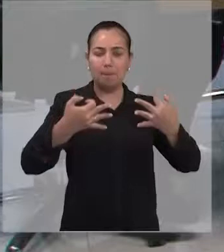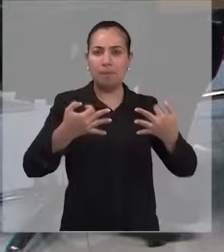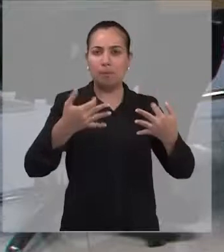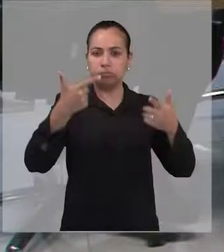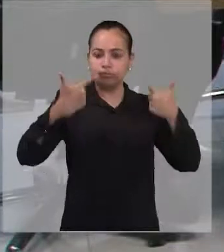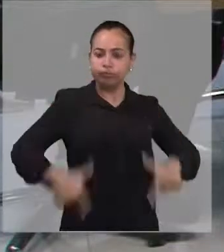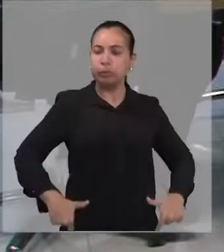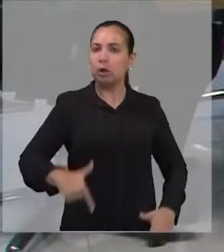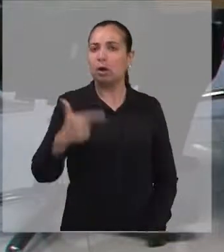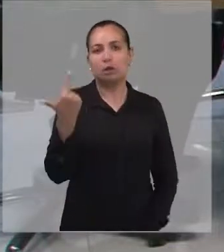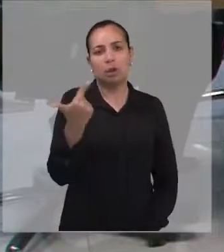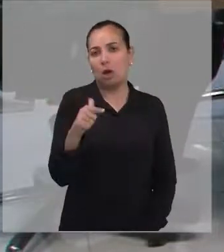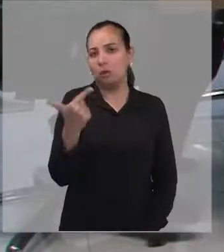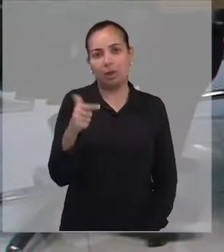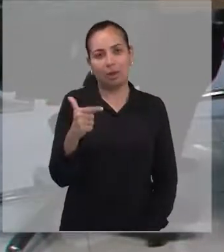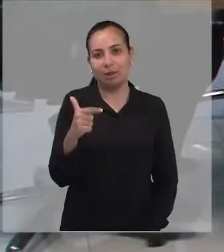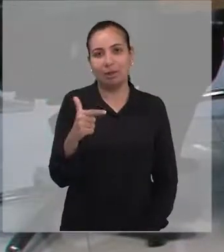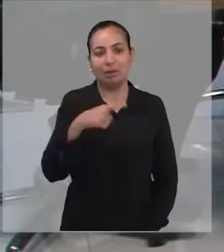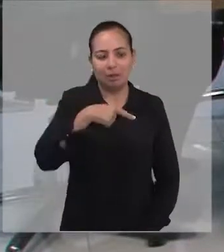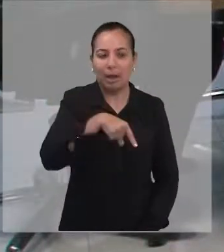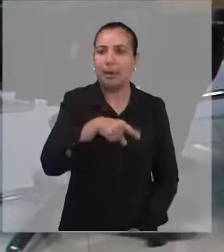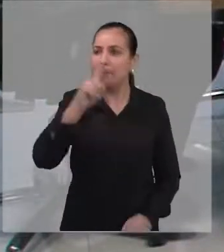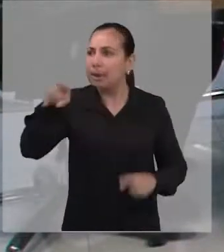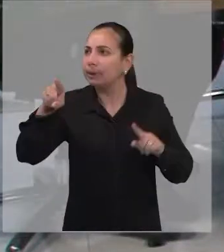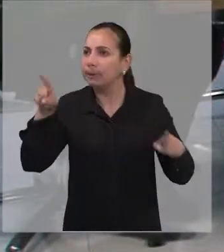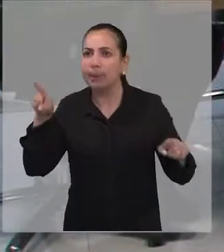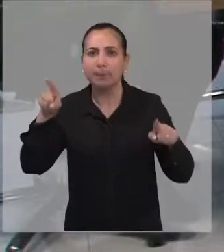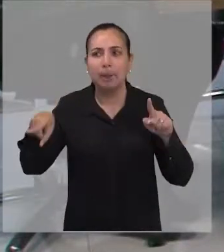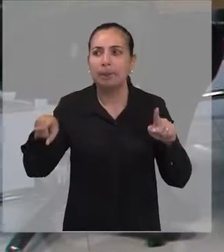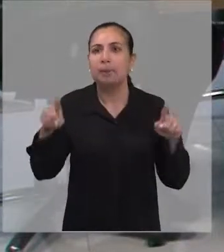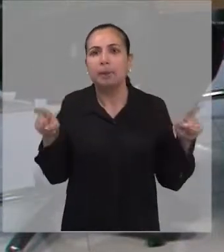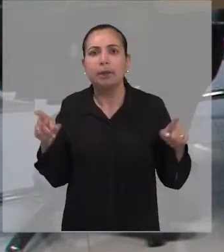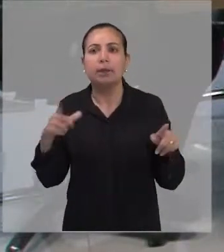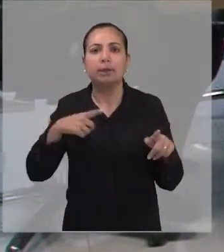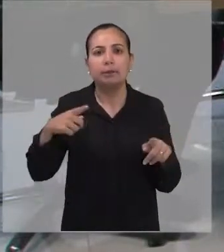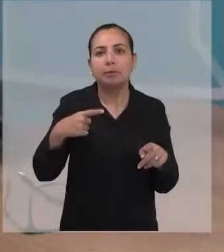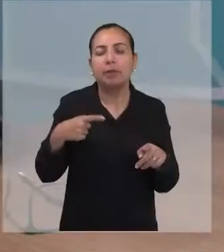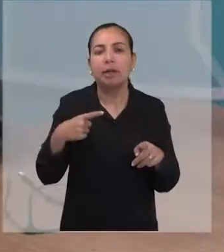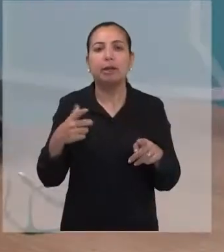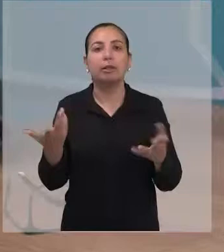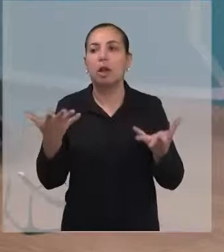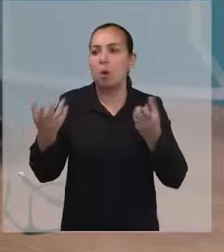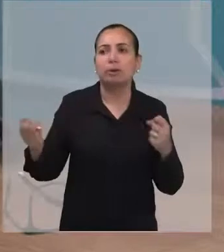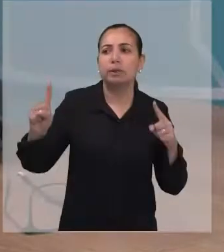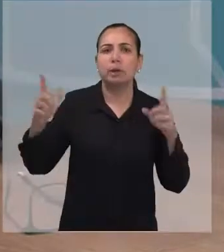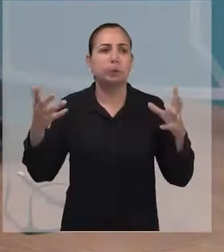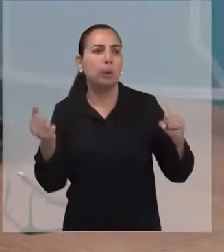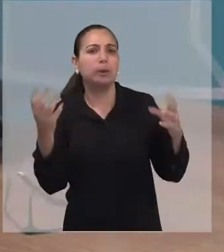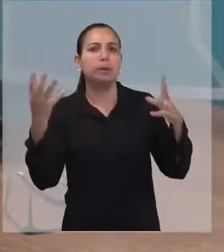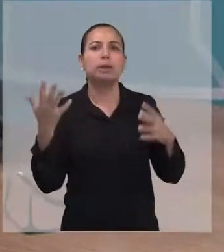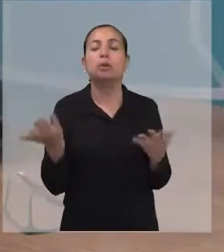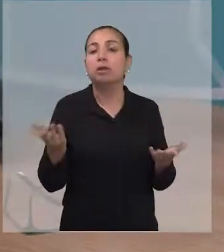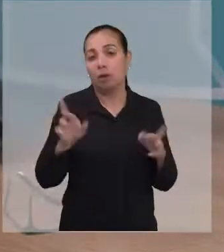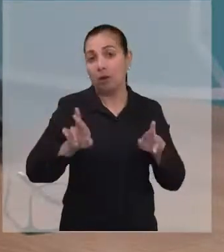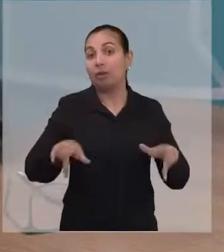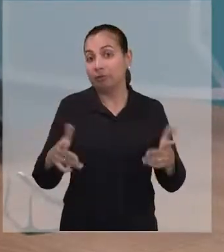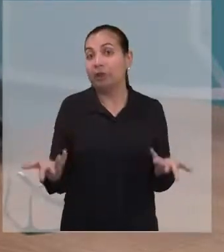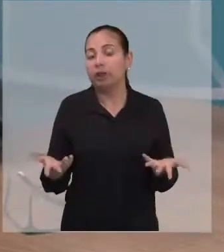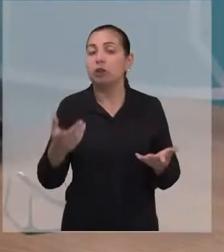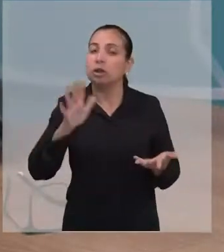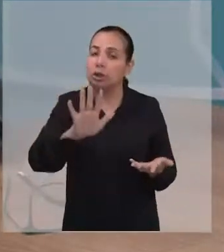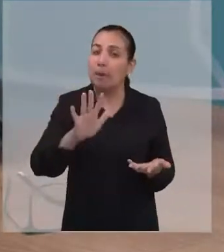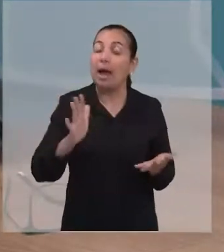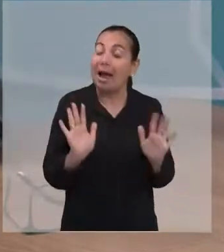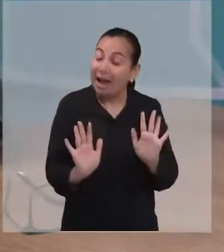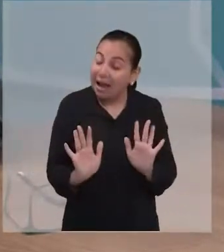já foi para o vinagre. Está há muito tempo. O que a gente tem agora, e eu repito, com cautela,